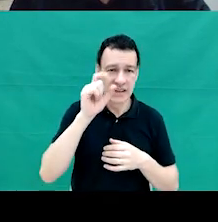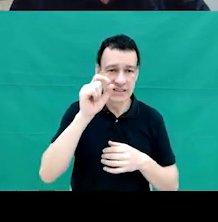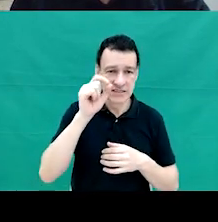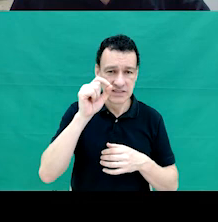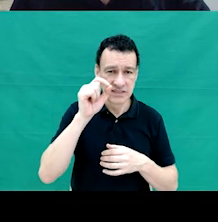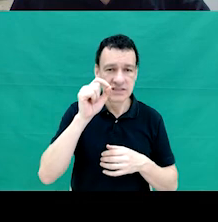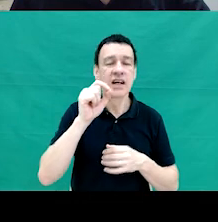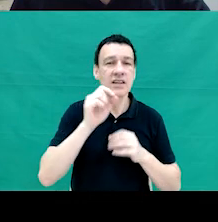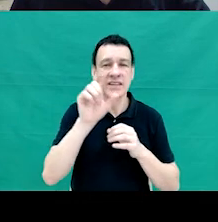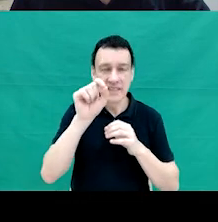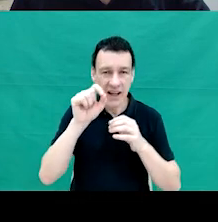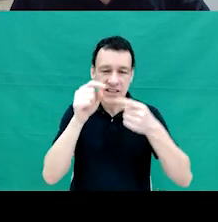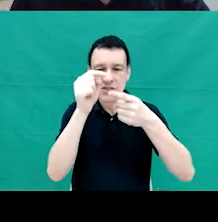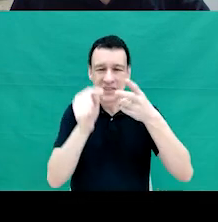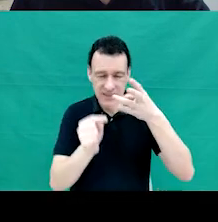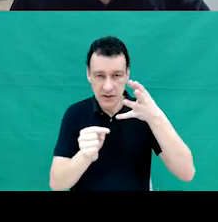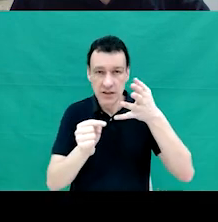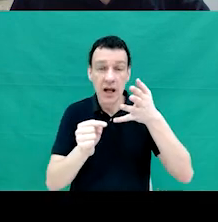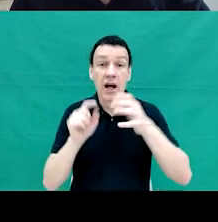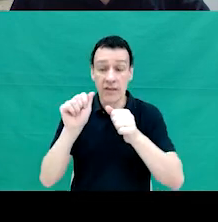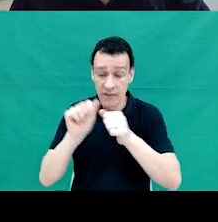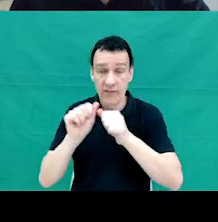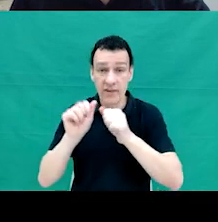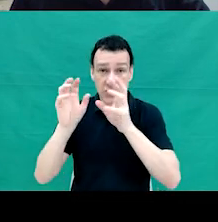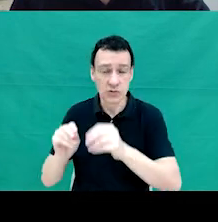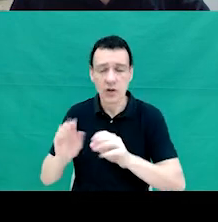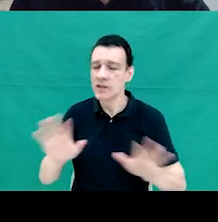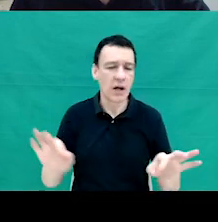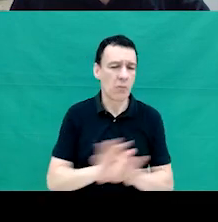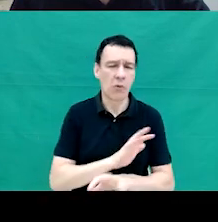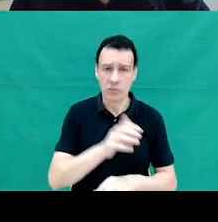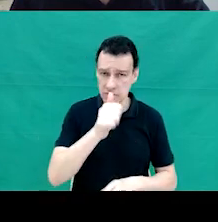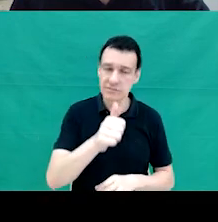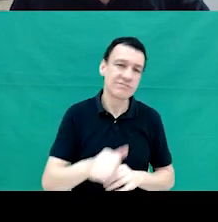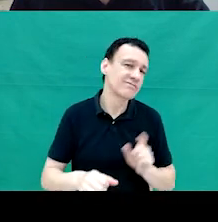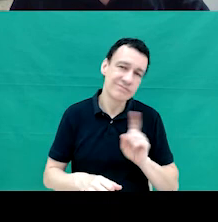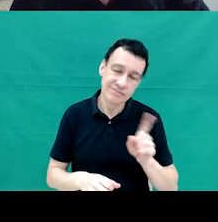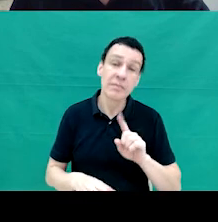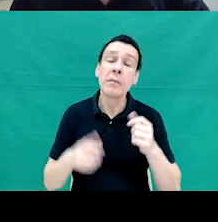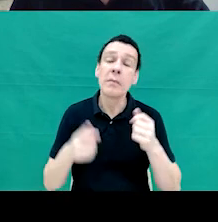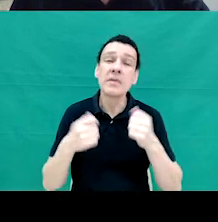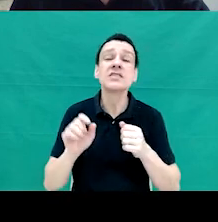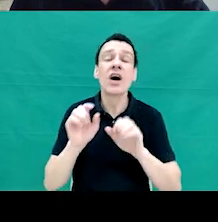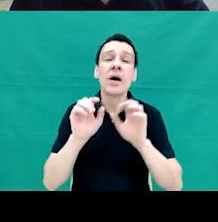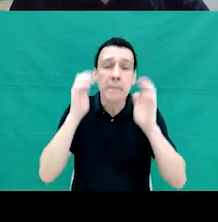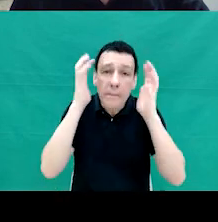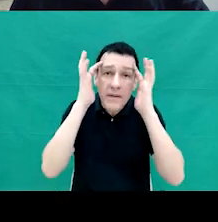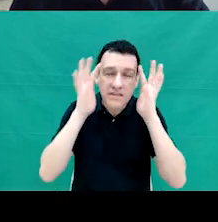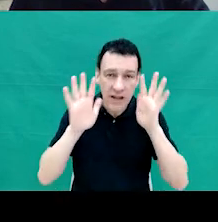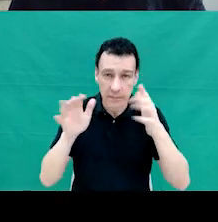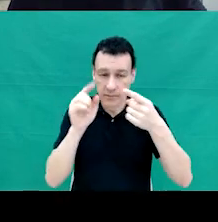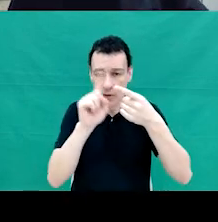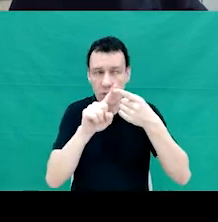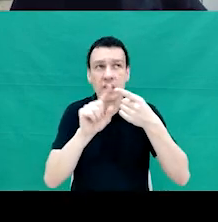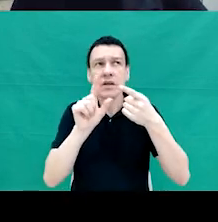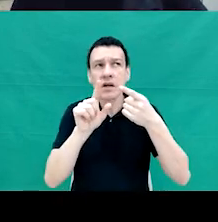forma alguma. É preciso ter uma interpretação dessa heurística, pensando ali na